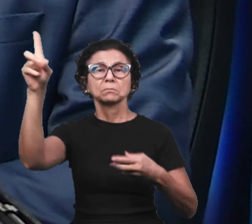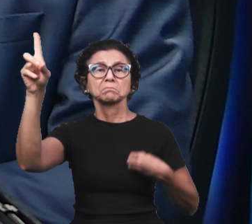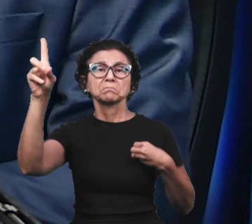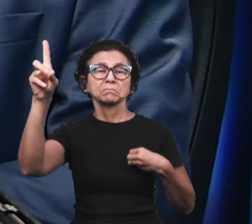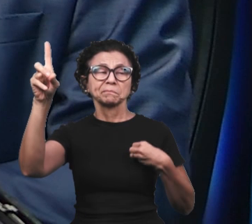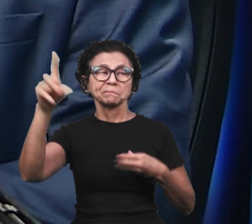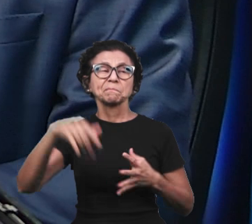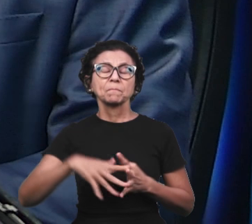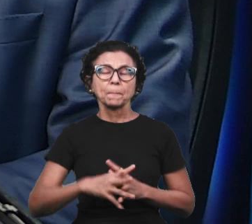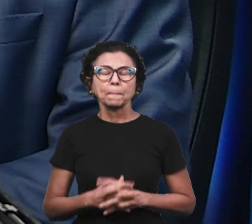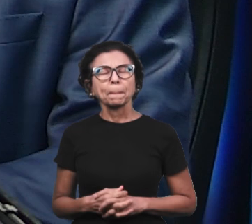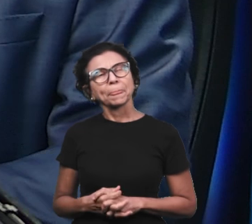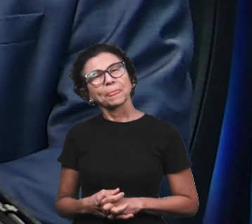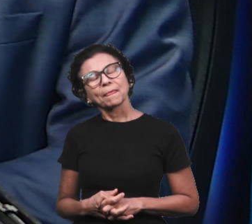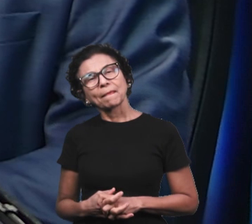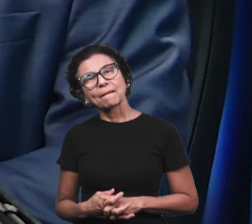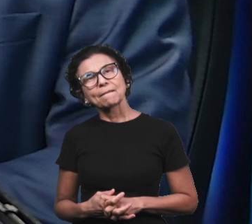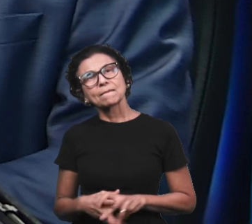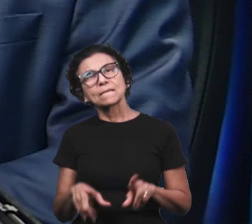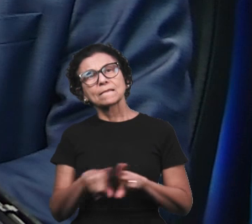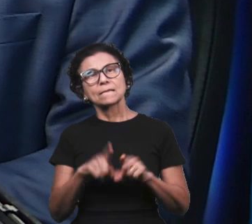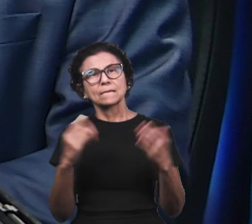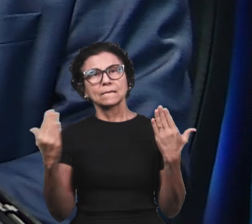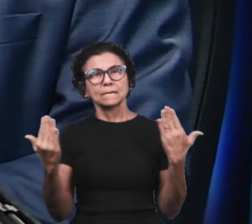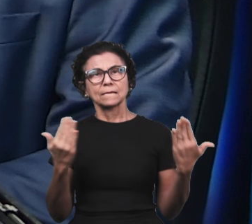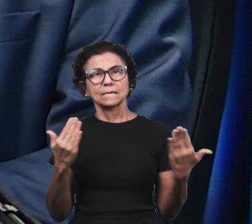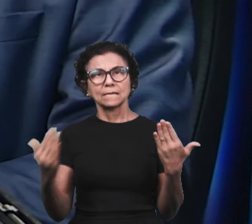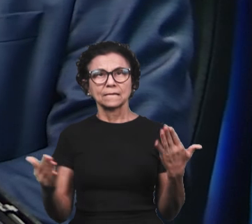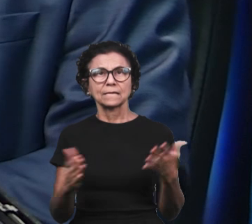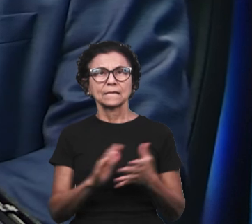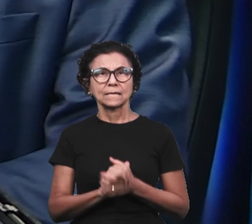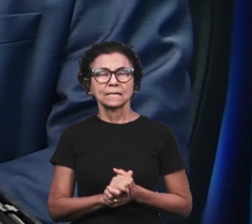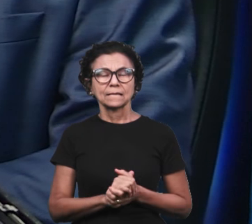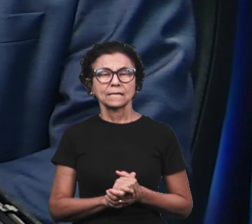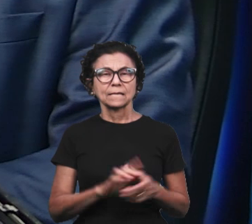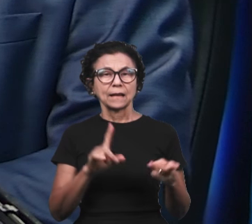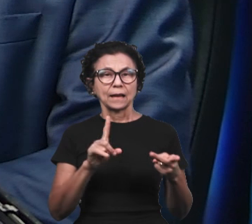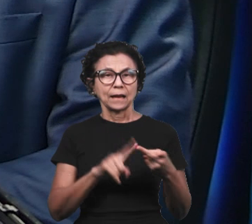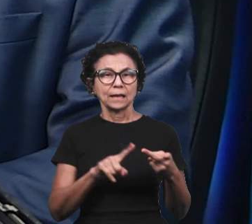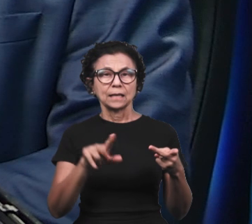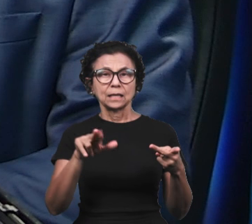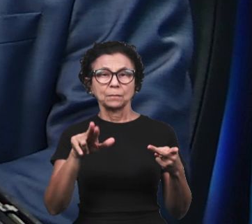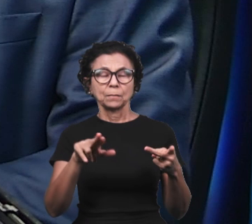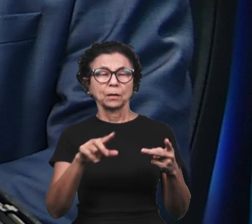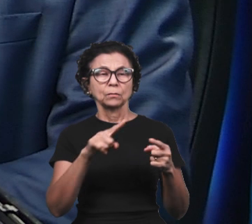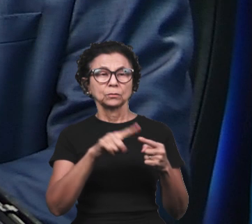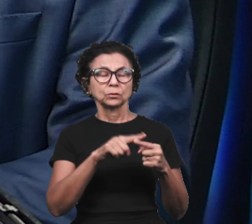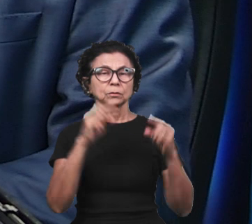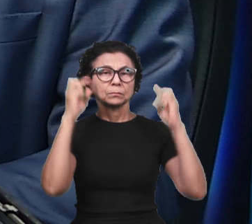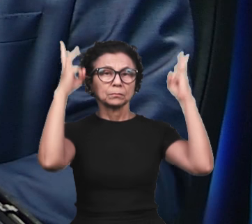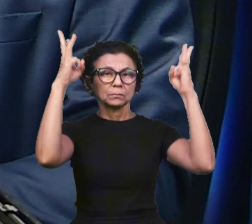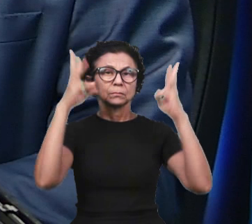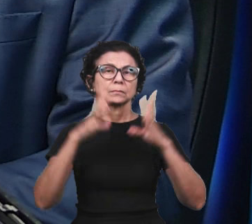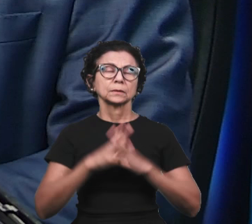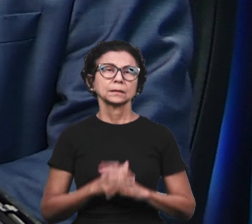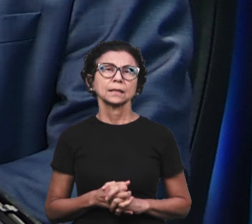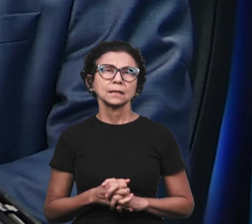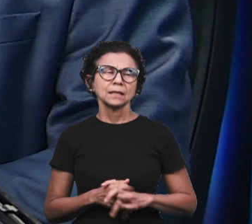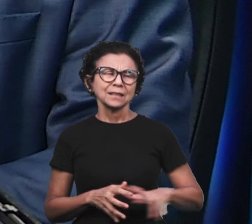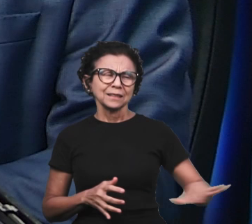vamos dizer assim, mais um comparativo, porque ele era irmão de Moisés. Isso. Mas no Egito, eles